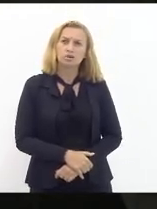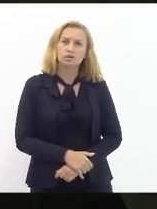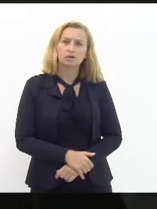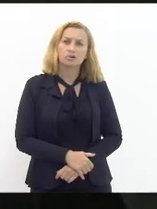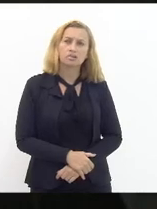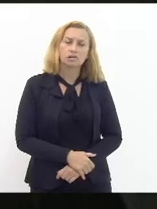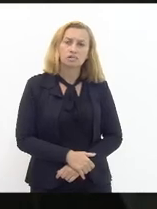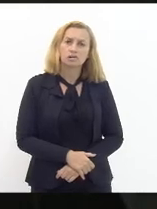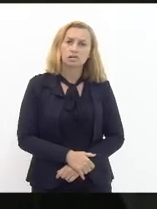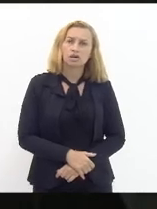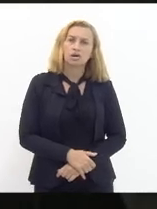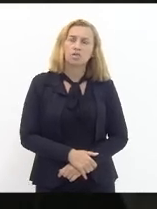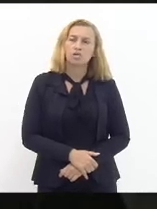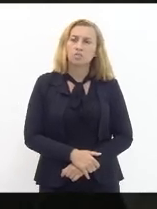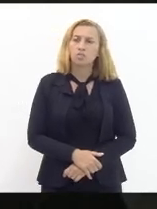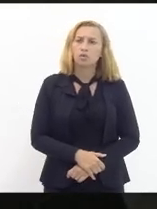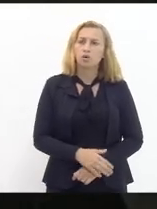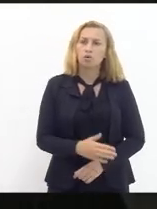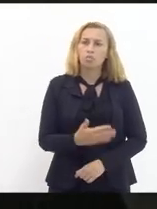pública